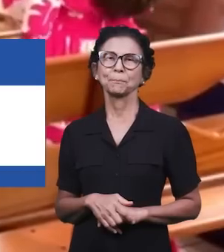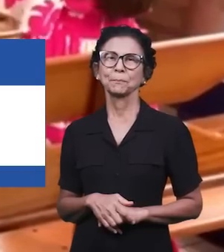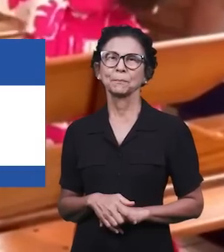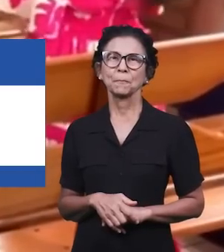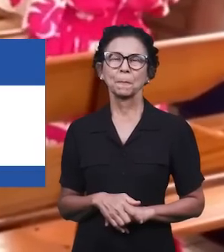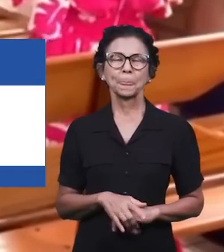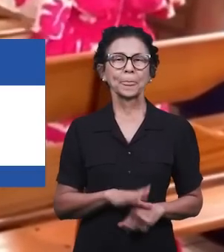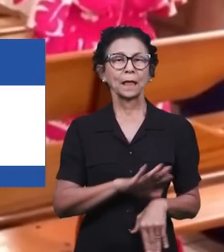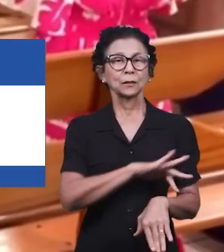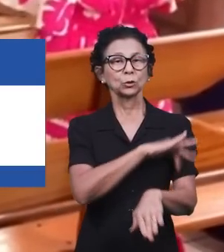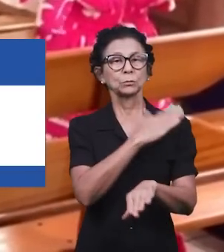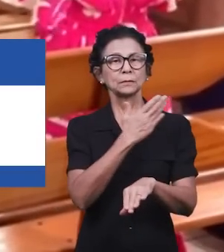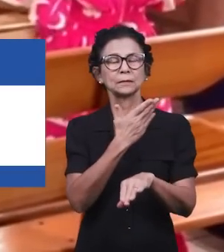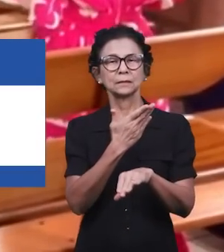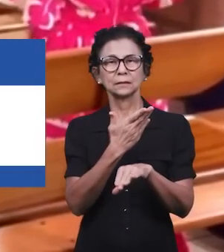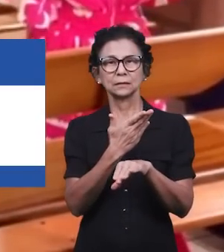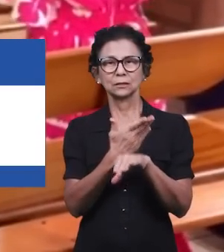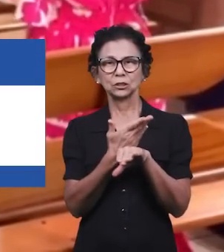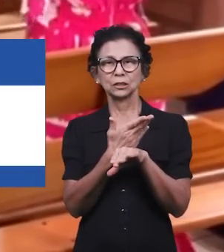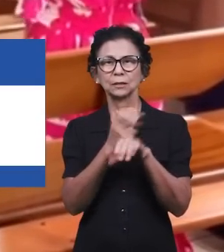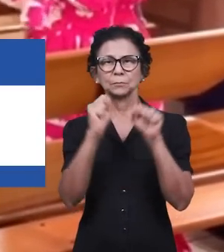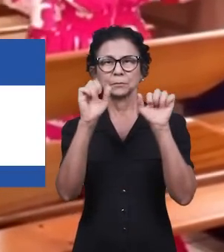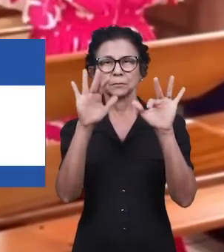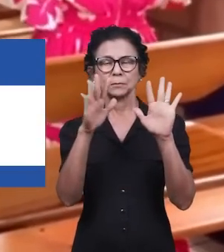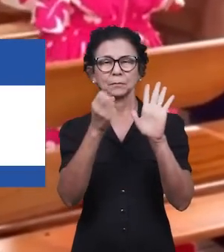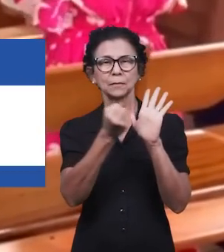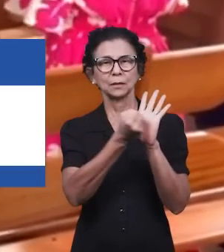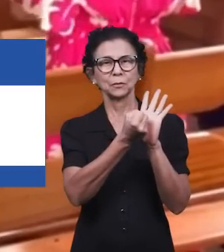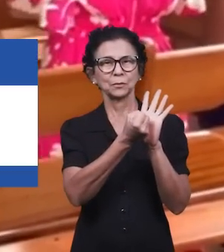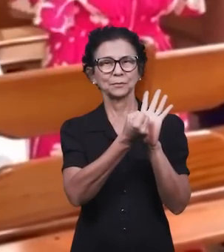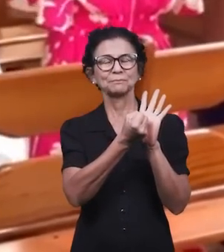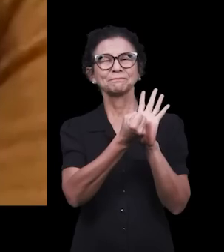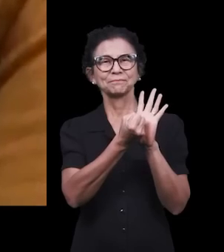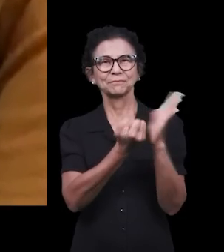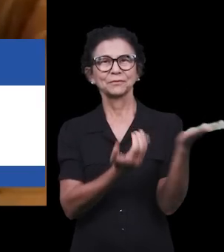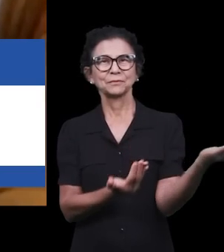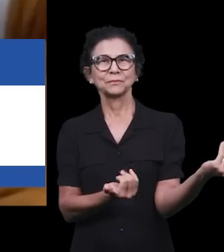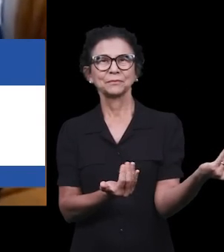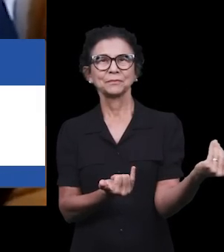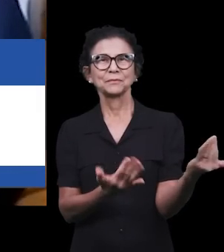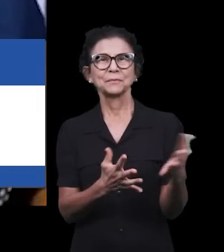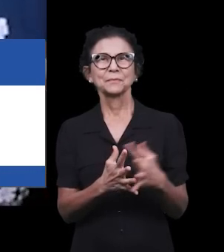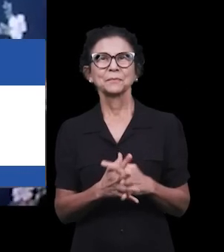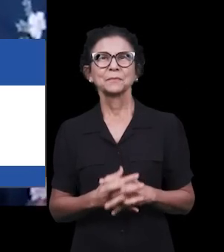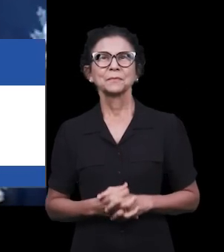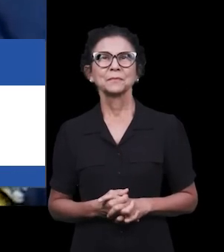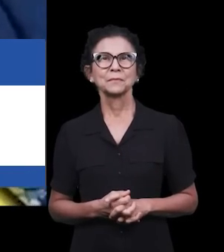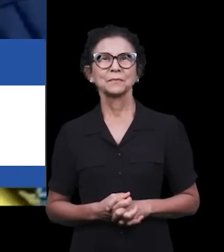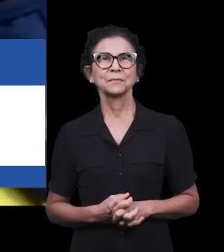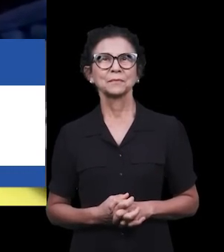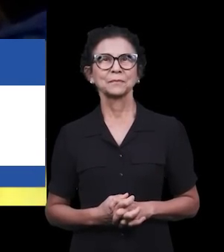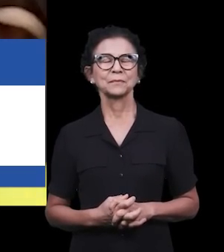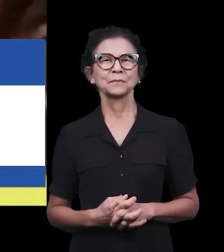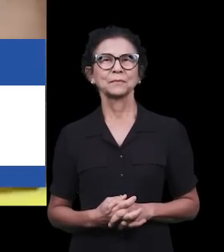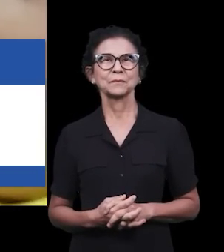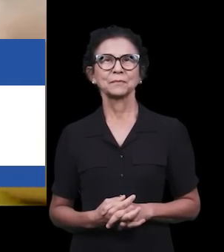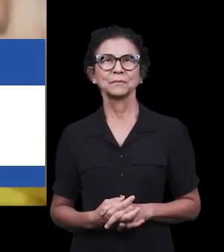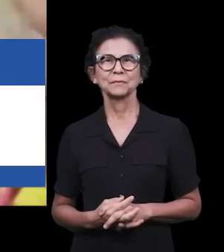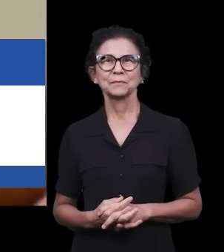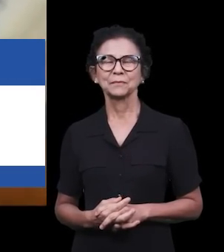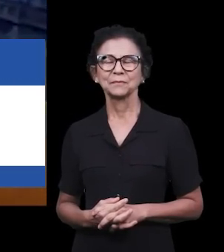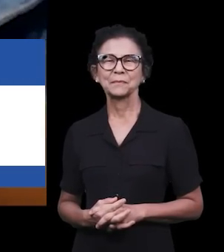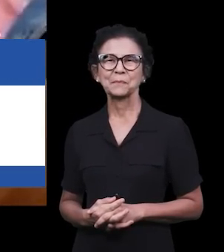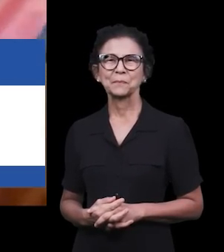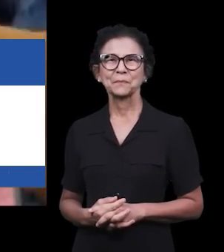dia ficou marcado pelas bênçãos na presença do Senhor. Voltando para o sul do estado, aconteceu na ICM Cajuru